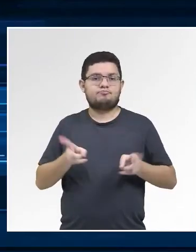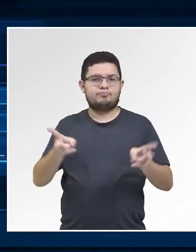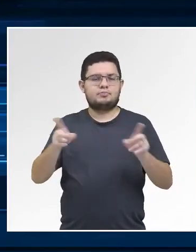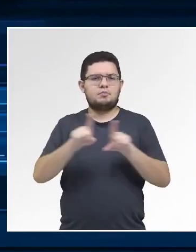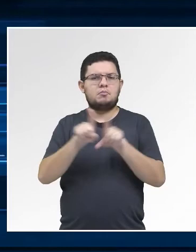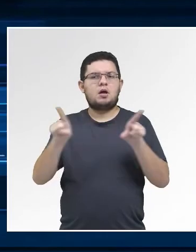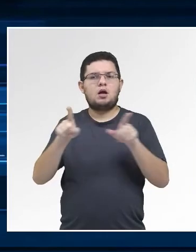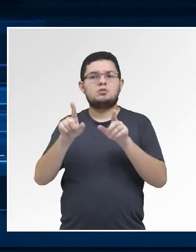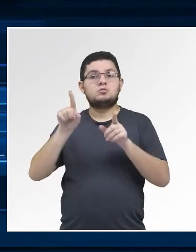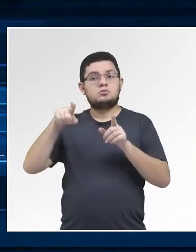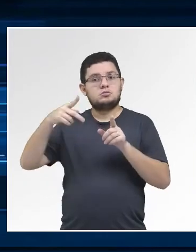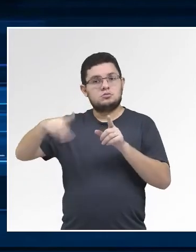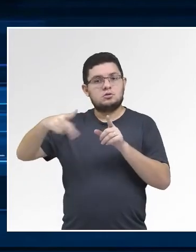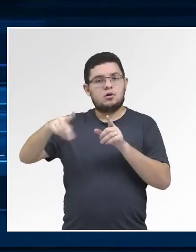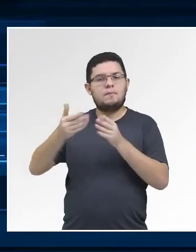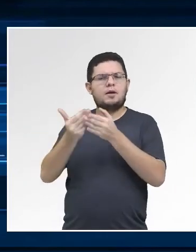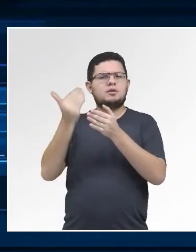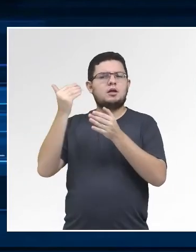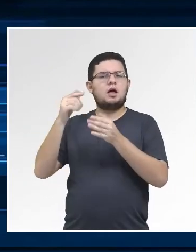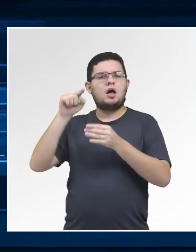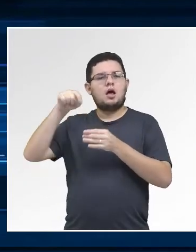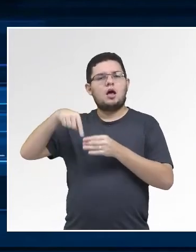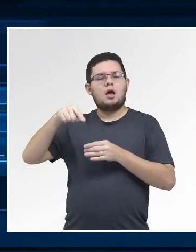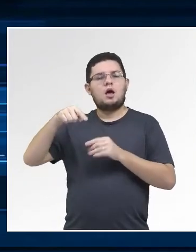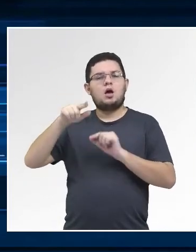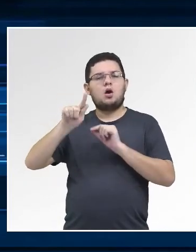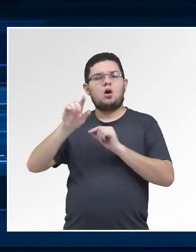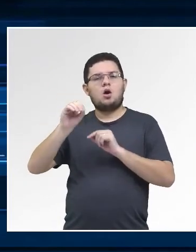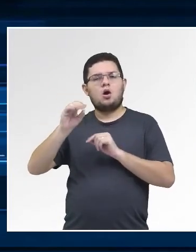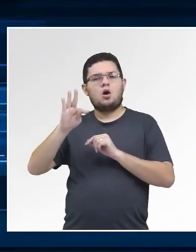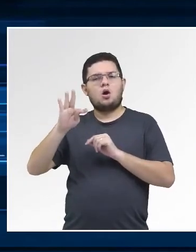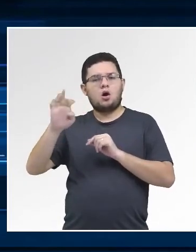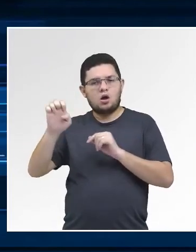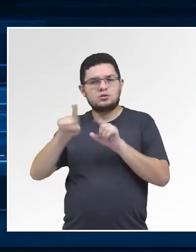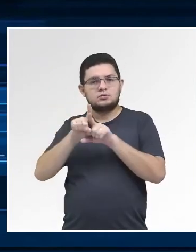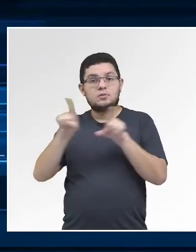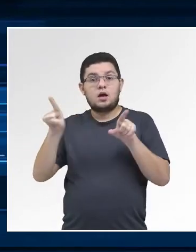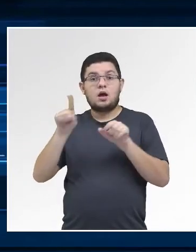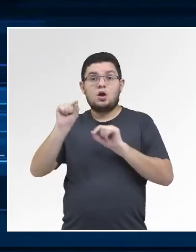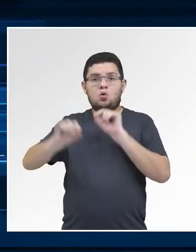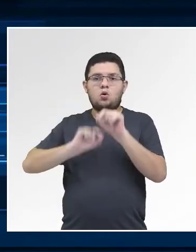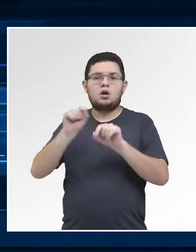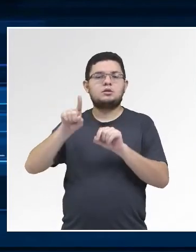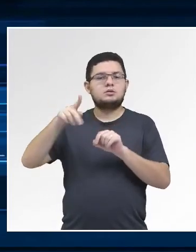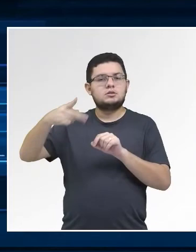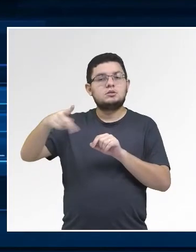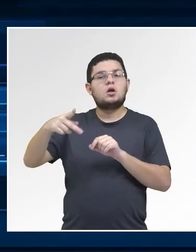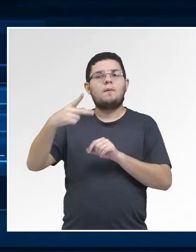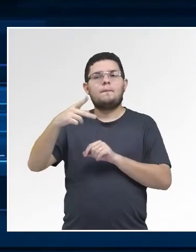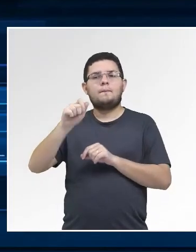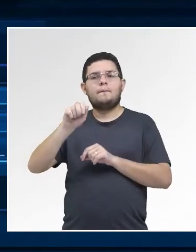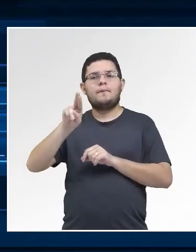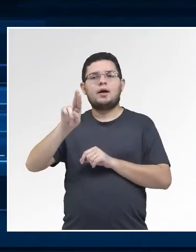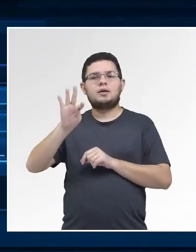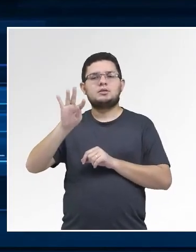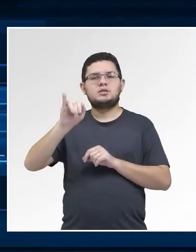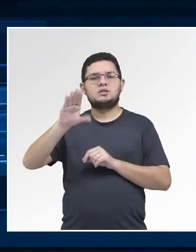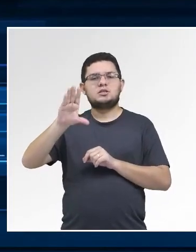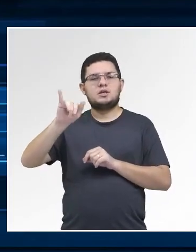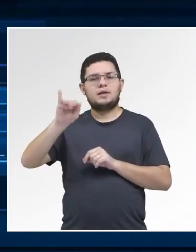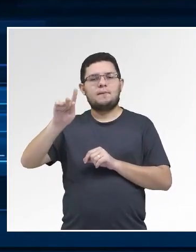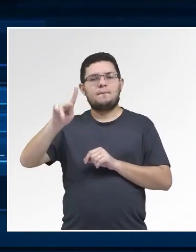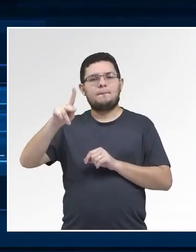got. Já o particípio é gotten. Então tem uma diferença ali de conjugação, tá? Agora nós vamos ver